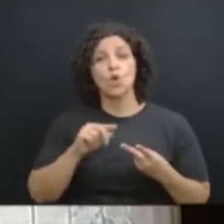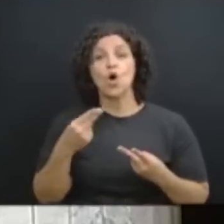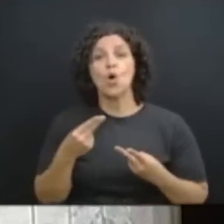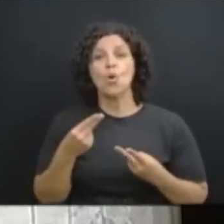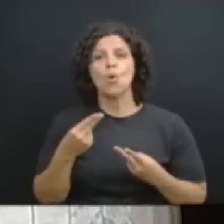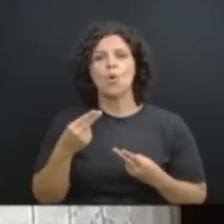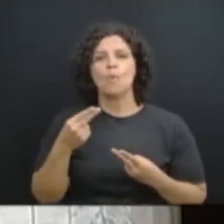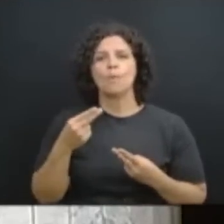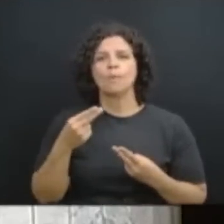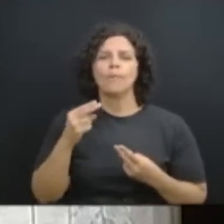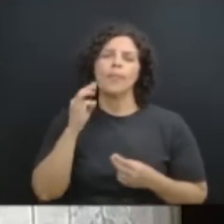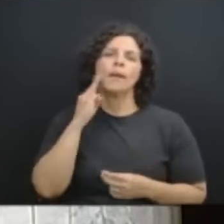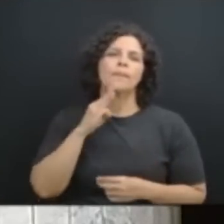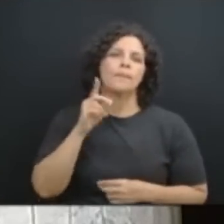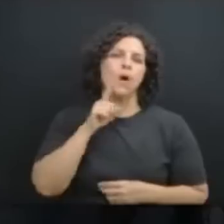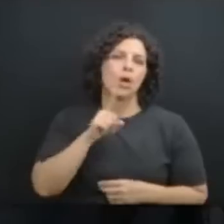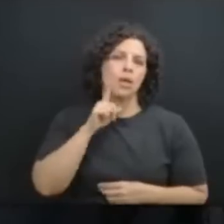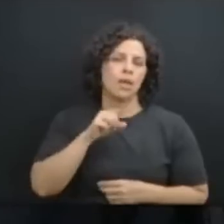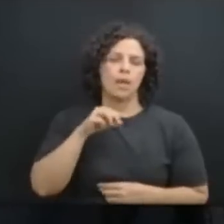parda.